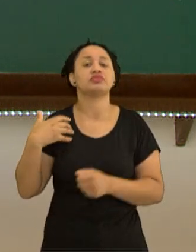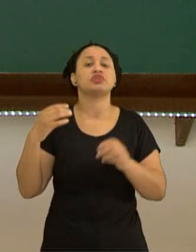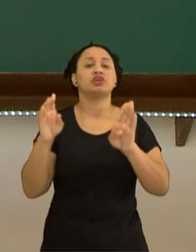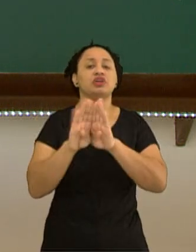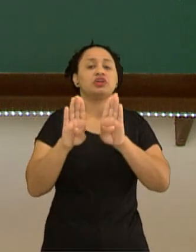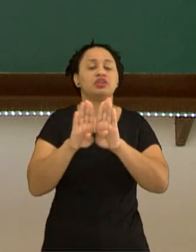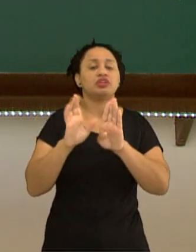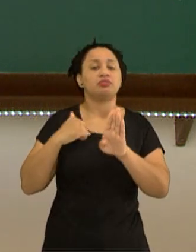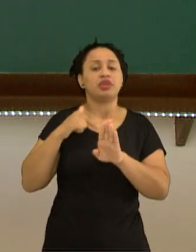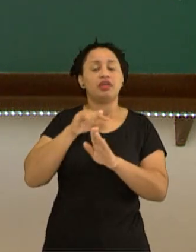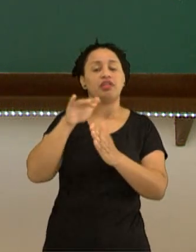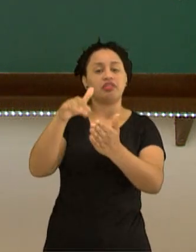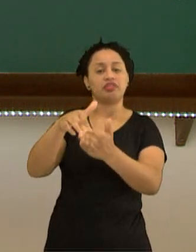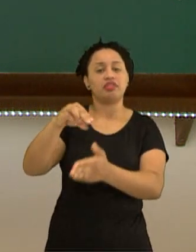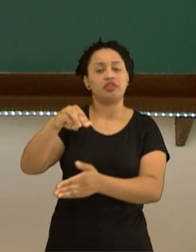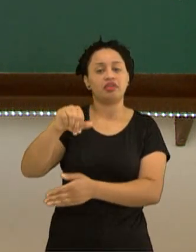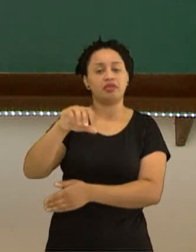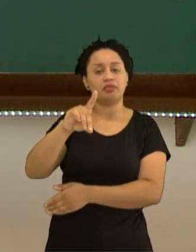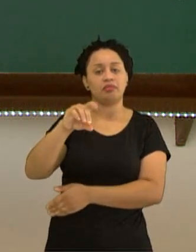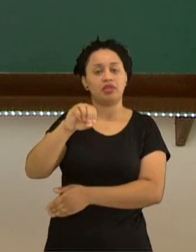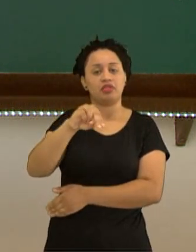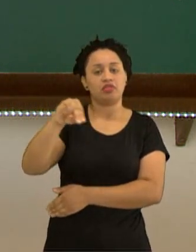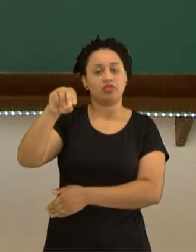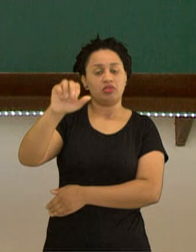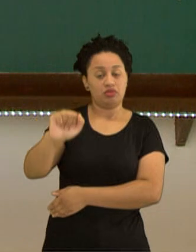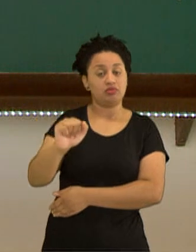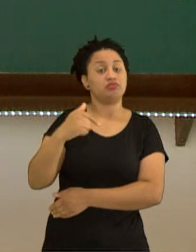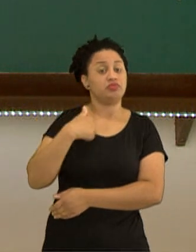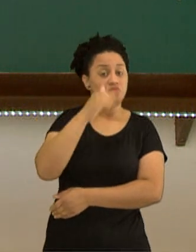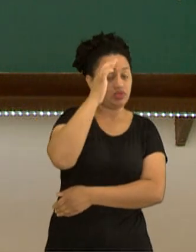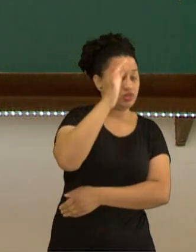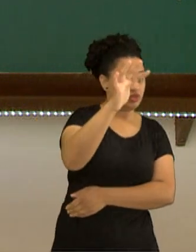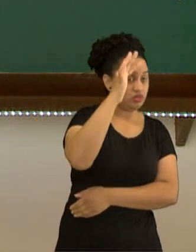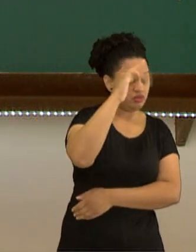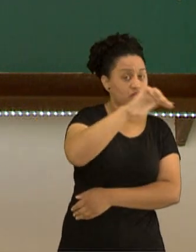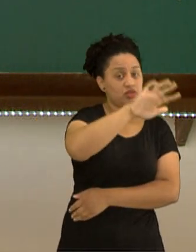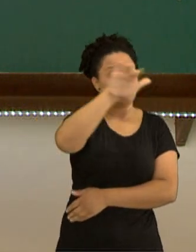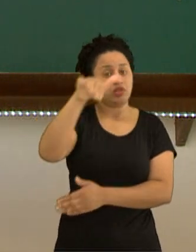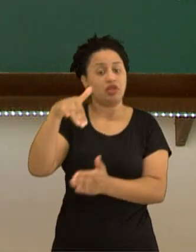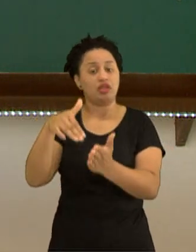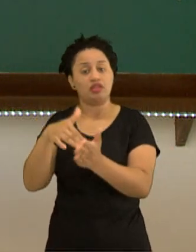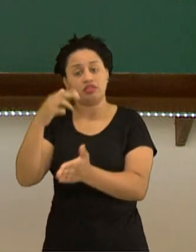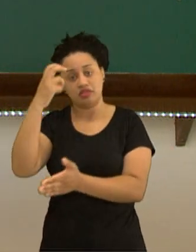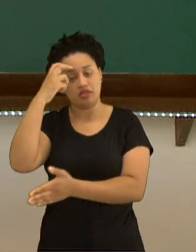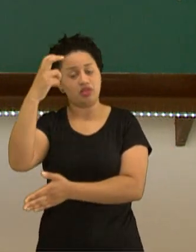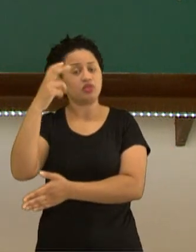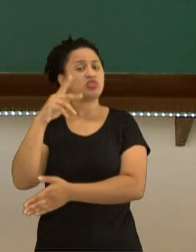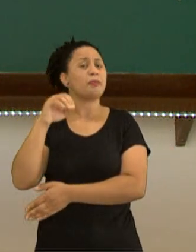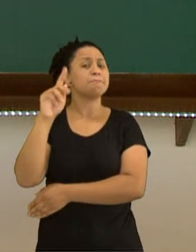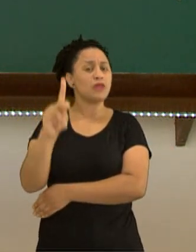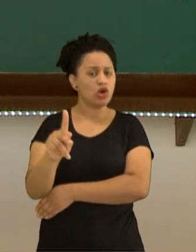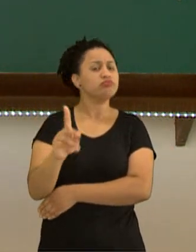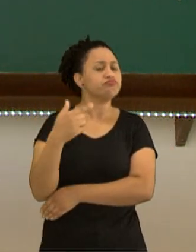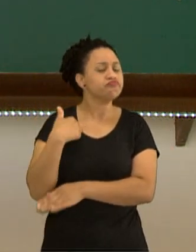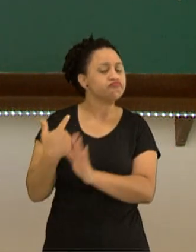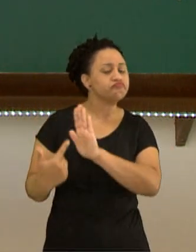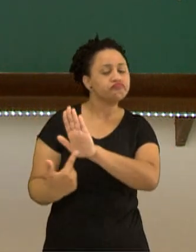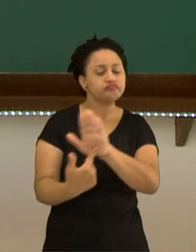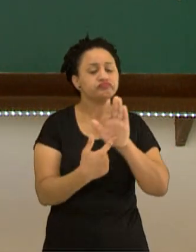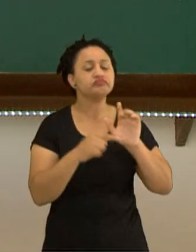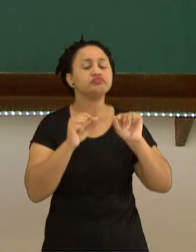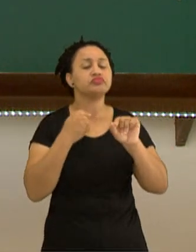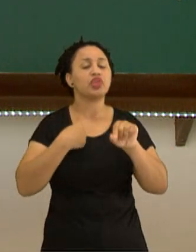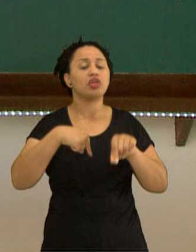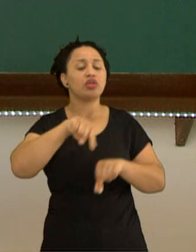até Madonna. Então, ela vai desde a filosofia até a cultura pop, apresentando em alguns momentos para